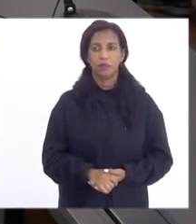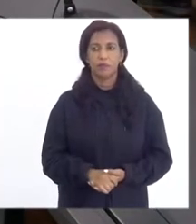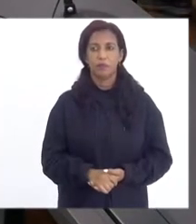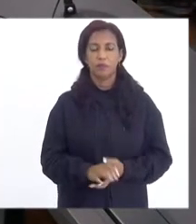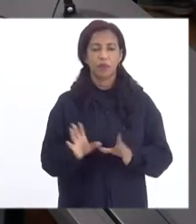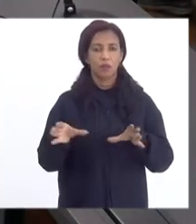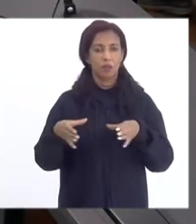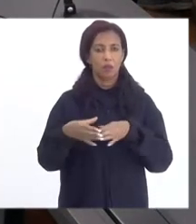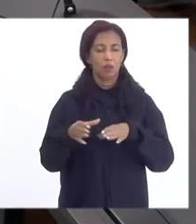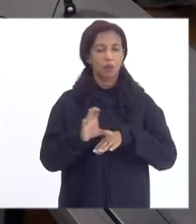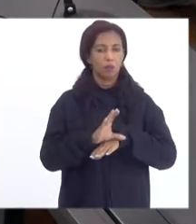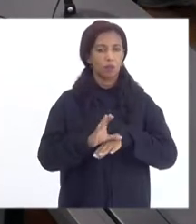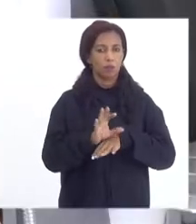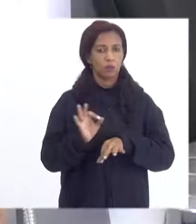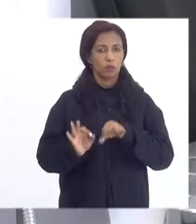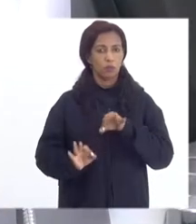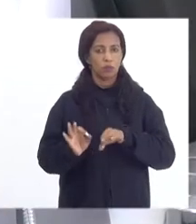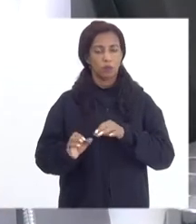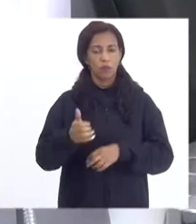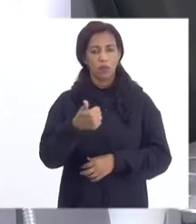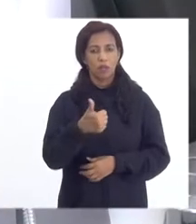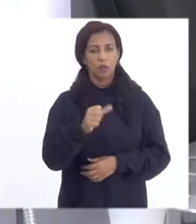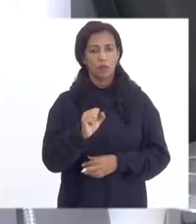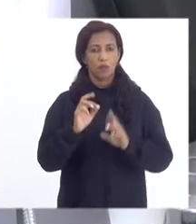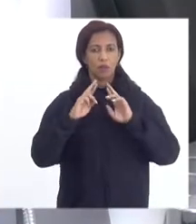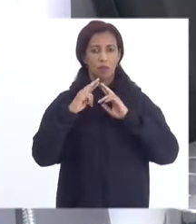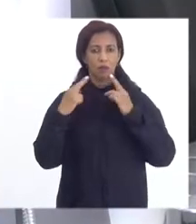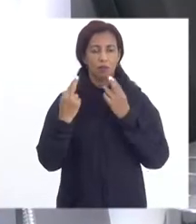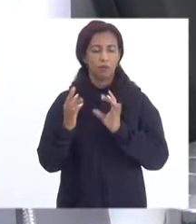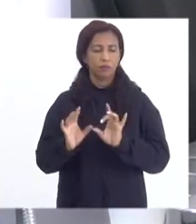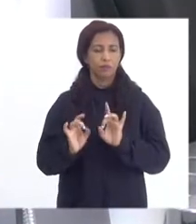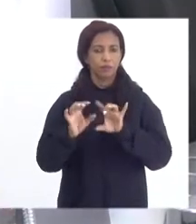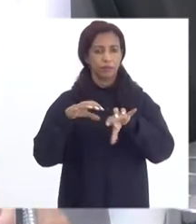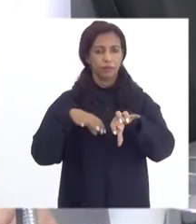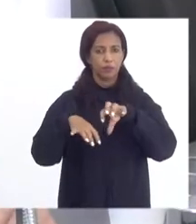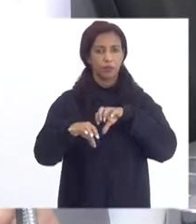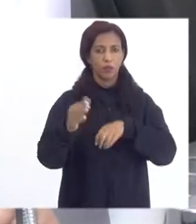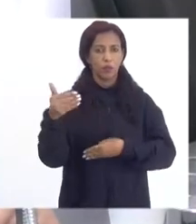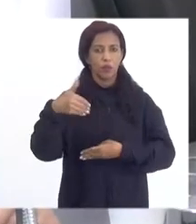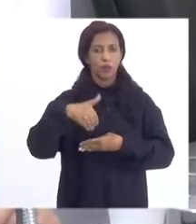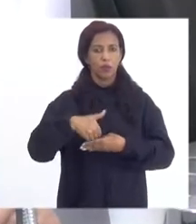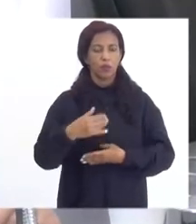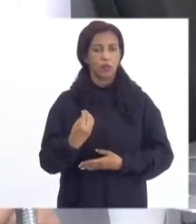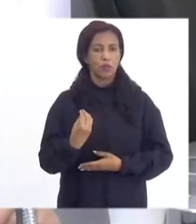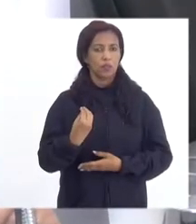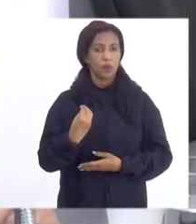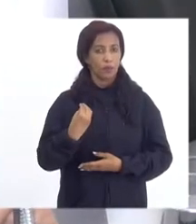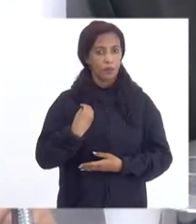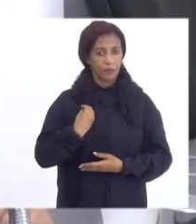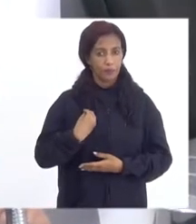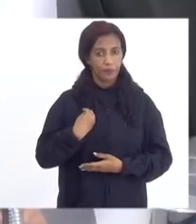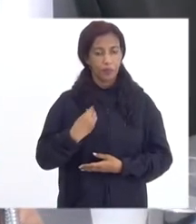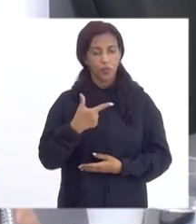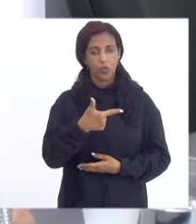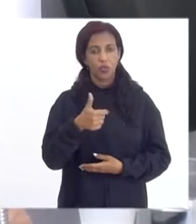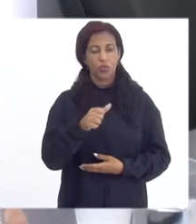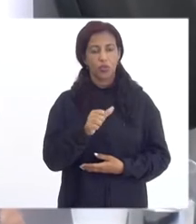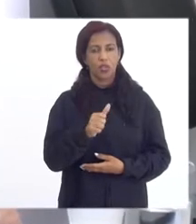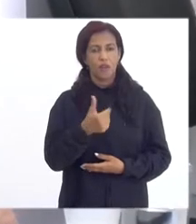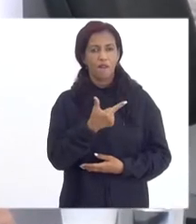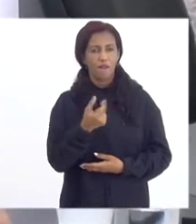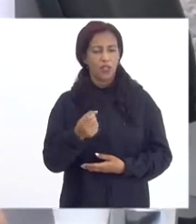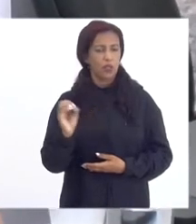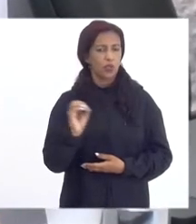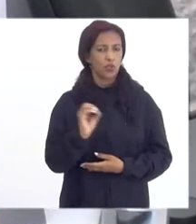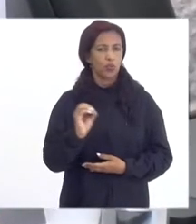da Comissão de Constituição e Justiça para a 18ª reunião extraordinária sempre presencial, votação presencial e eletrônica, ser realizada no dia 20 de outubro de